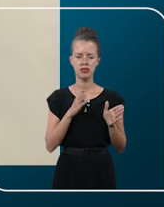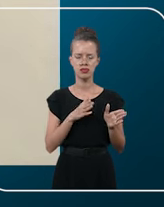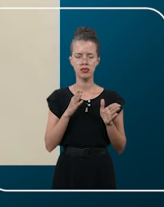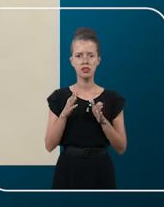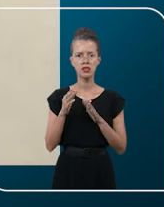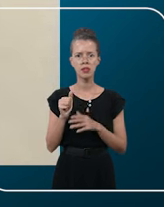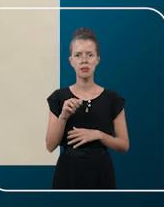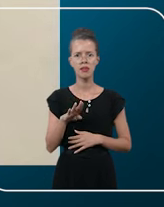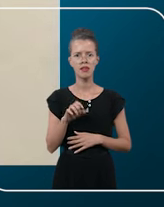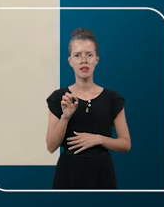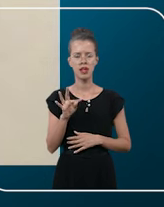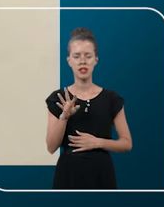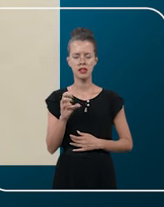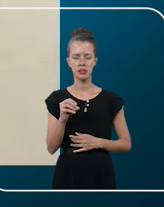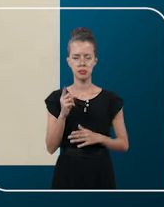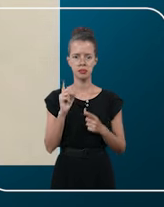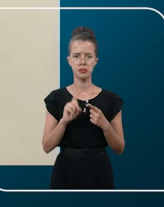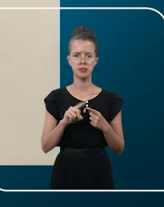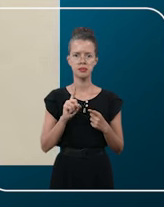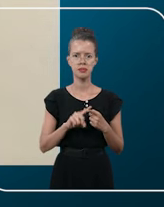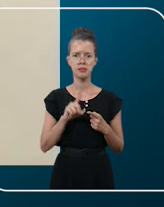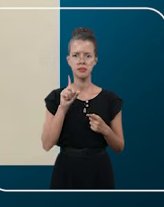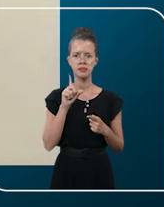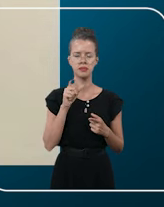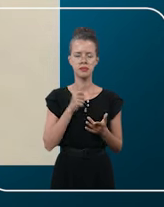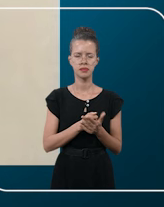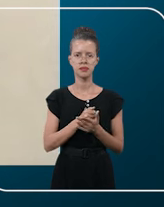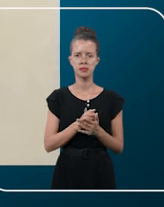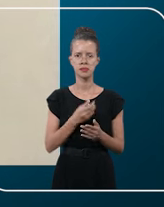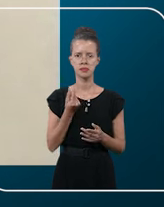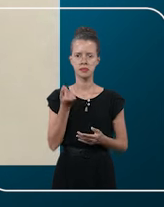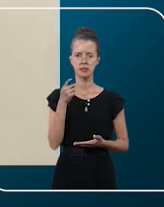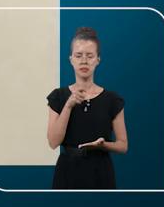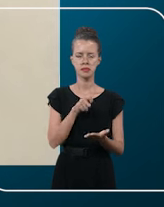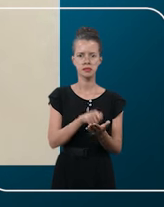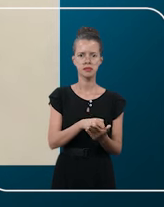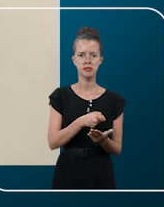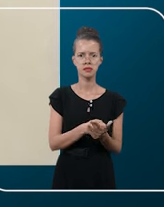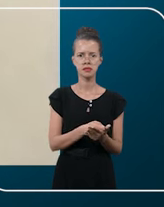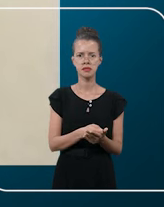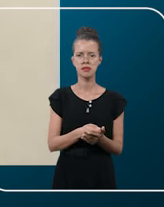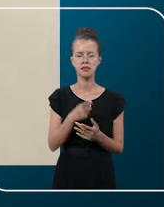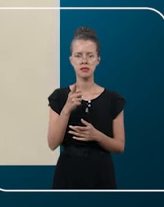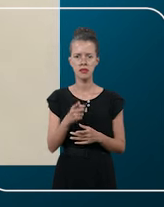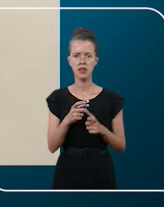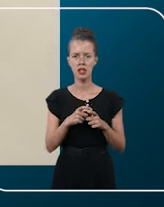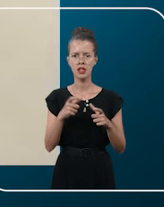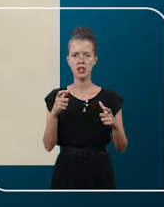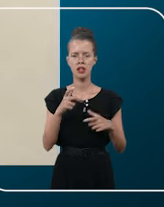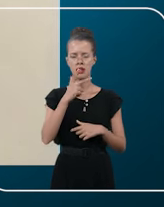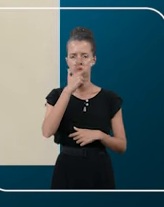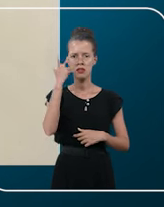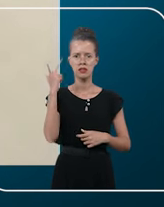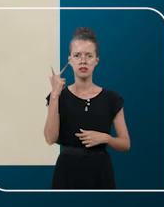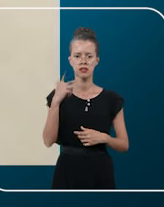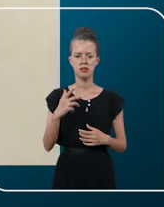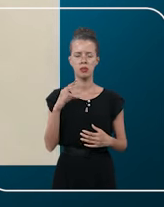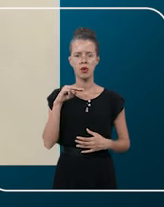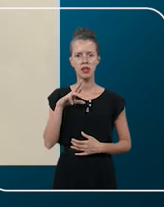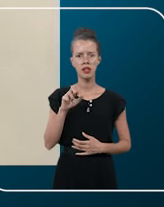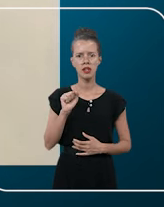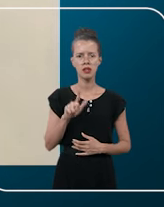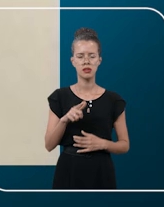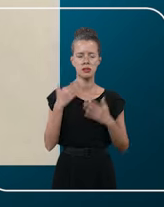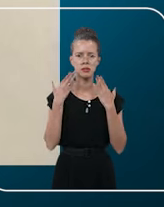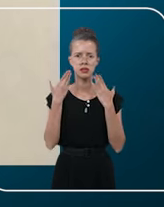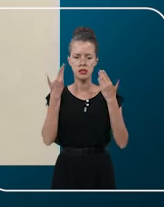primeiro momento, para definir uma indenização, principalmente do dano moral estético, ele